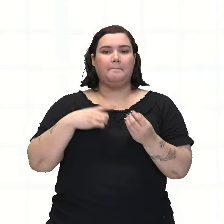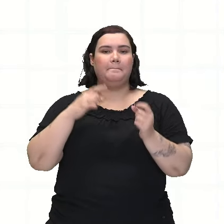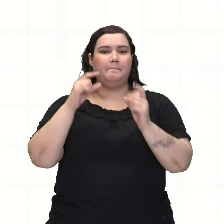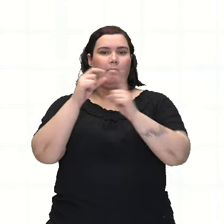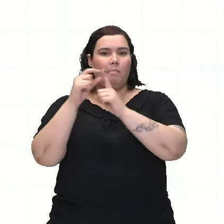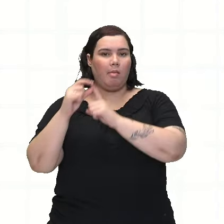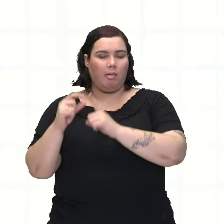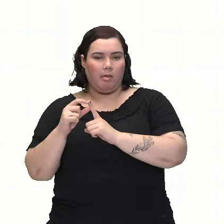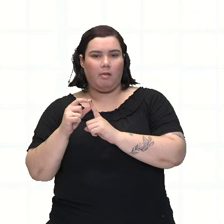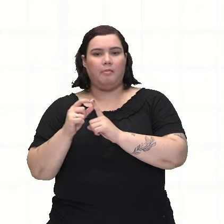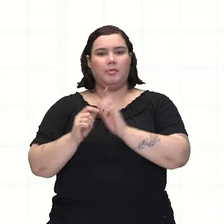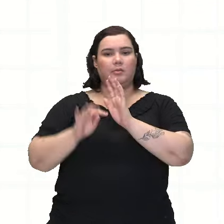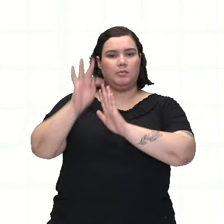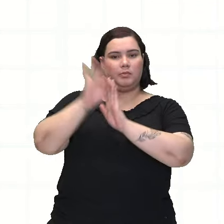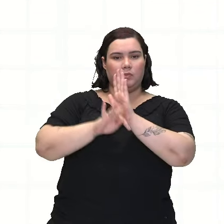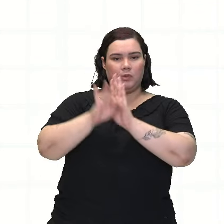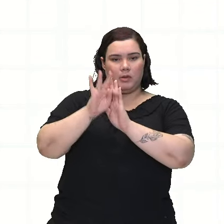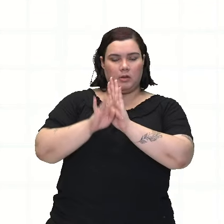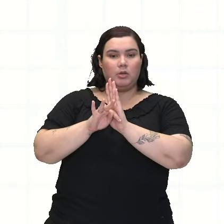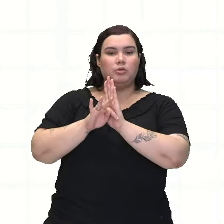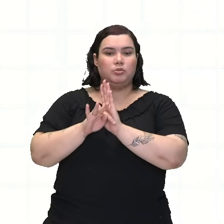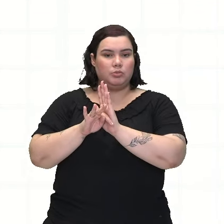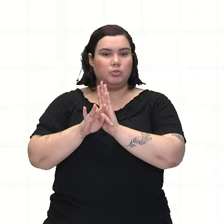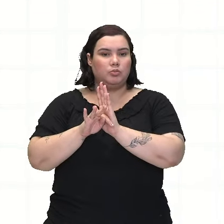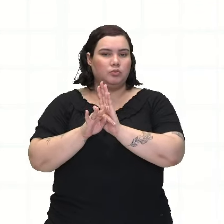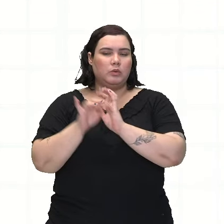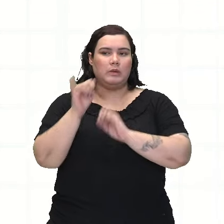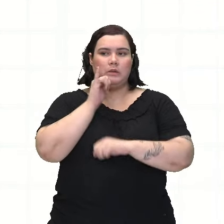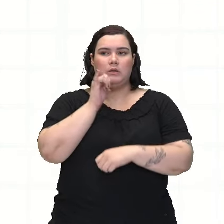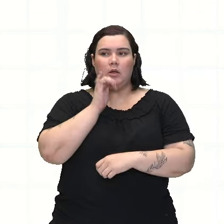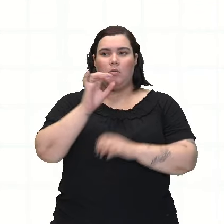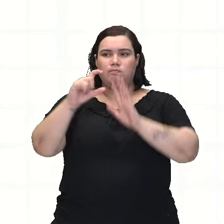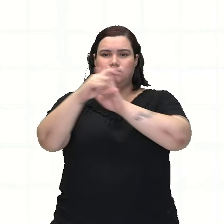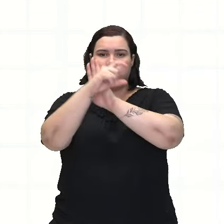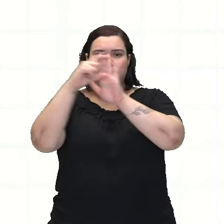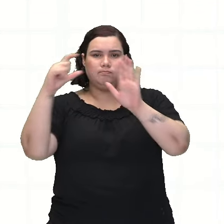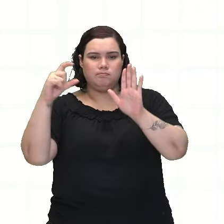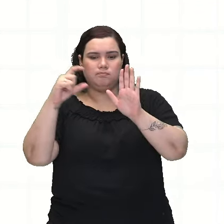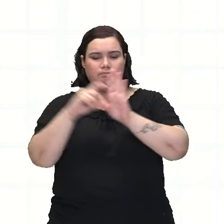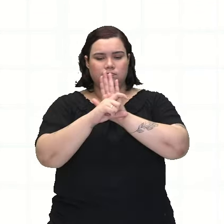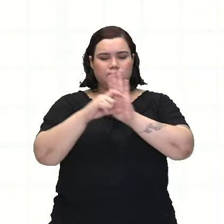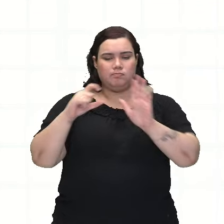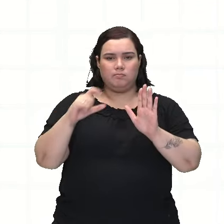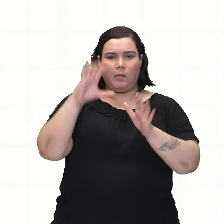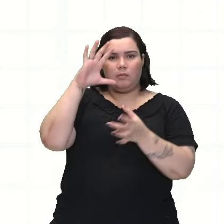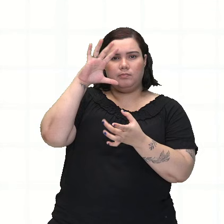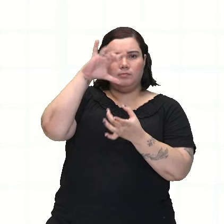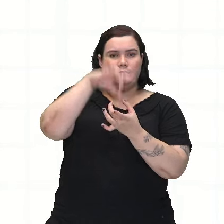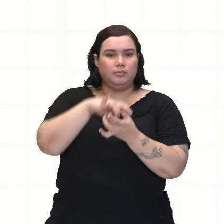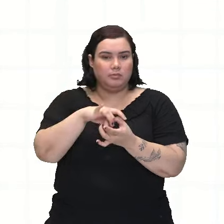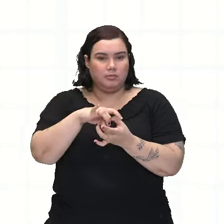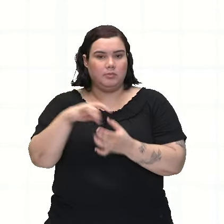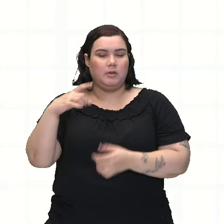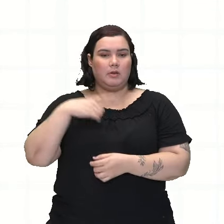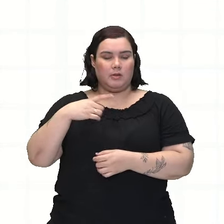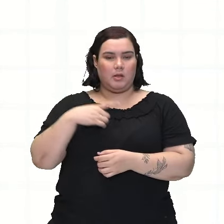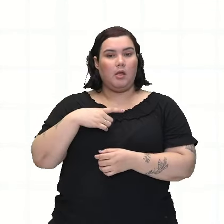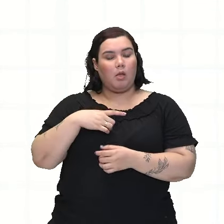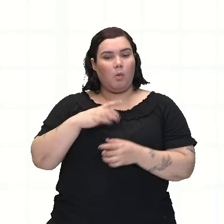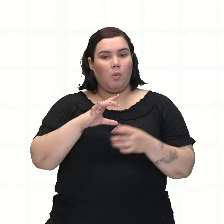conectar partes de um texto de maneira